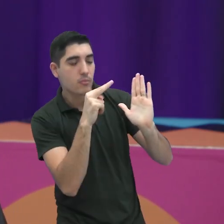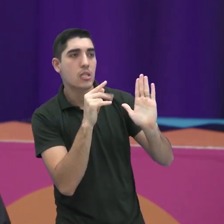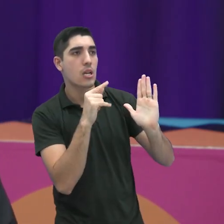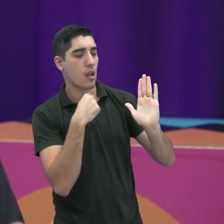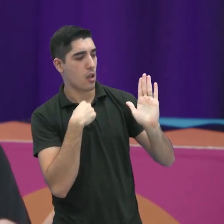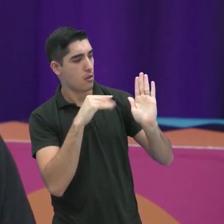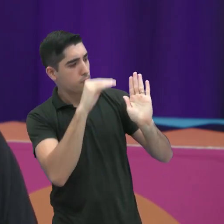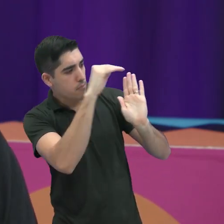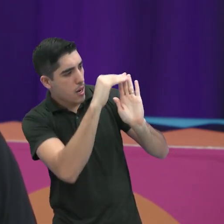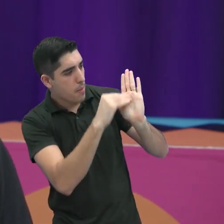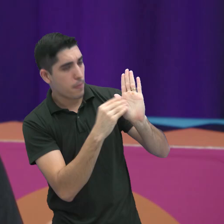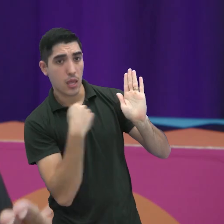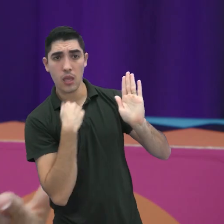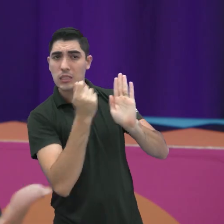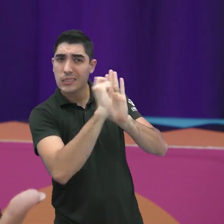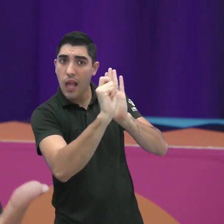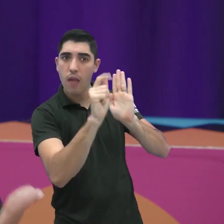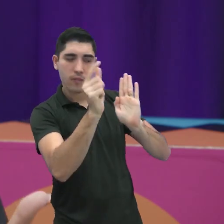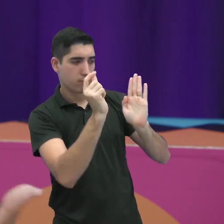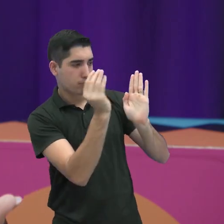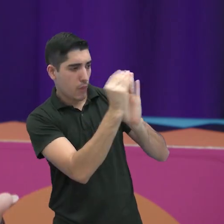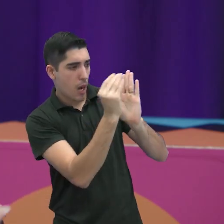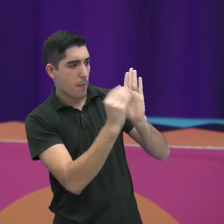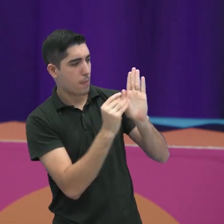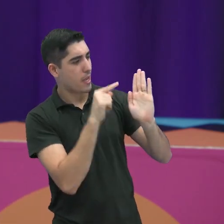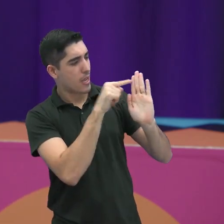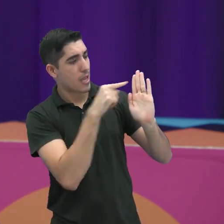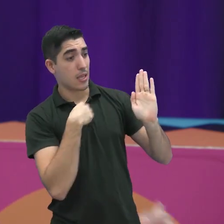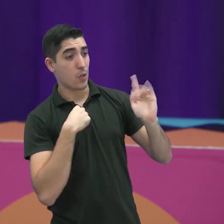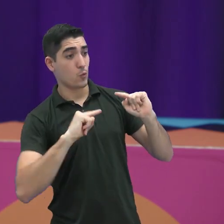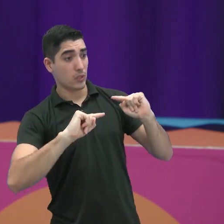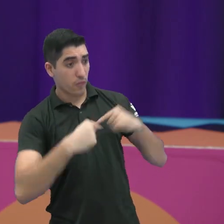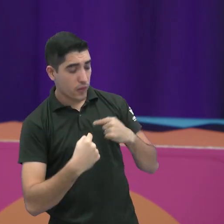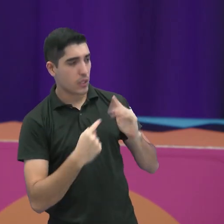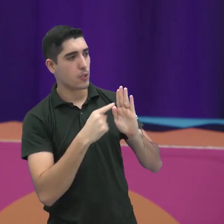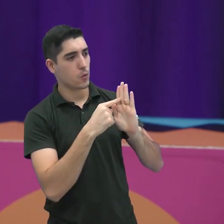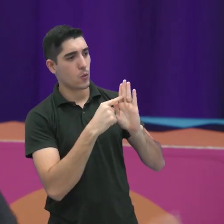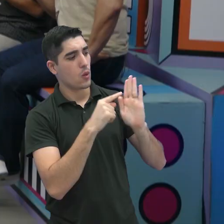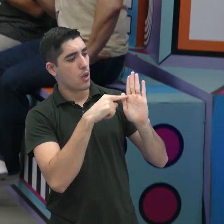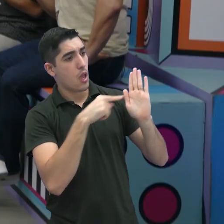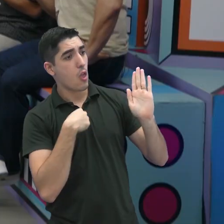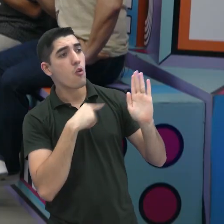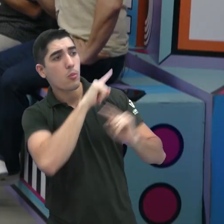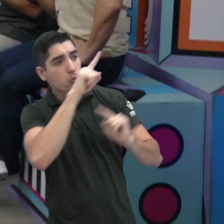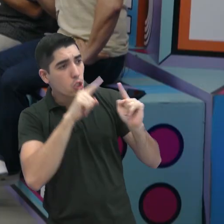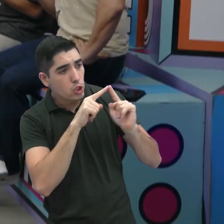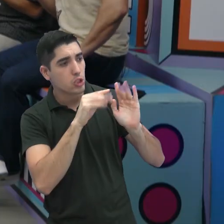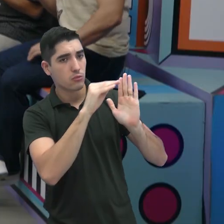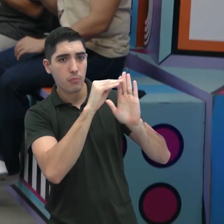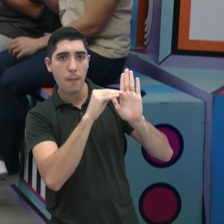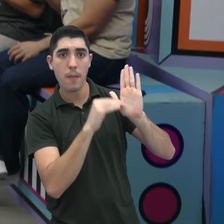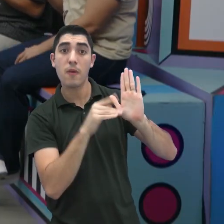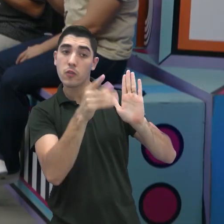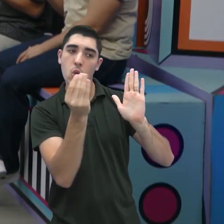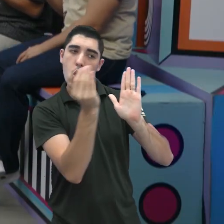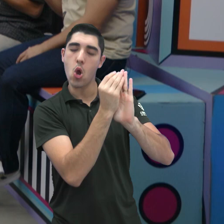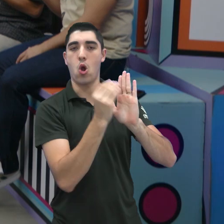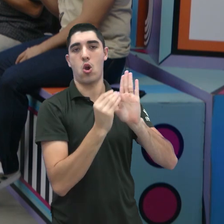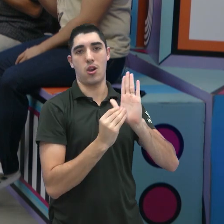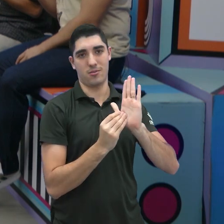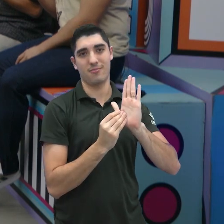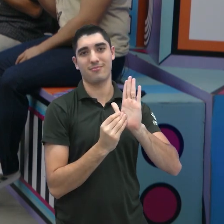Quais são os desafios? Porque tem desafios que é a curto prazo. Sim. A médio, a longo prazo,